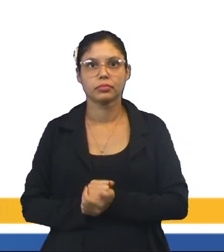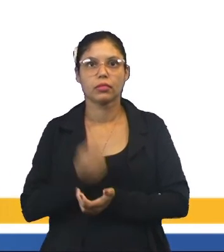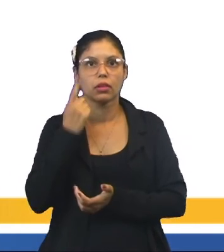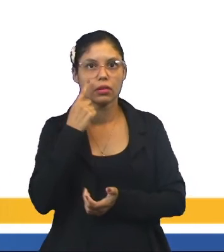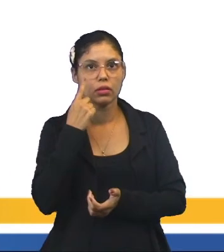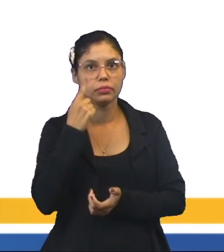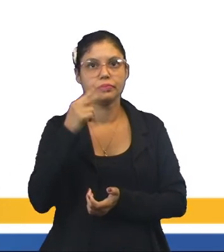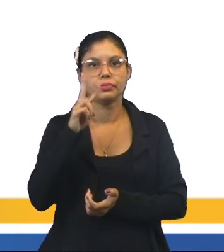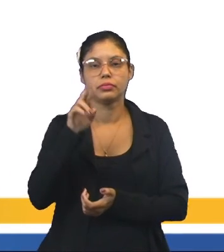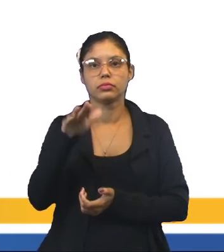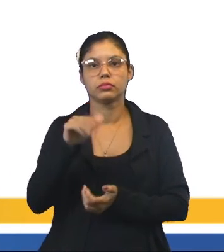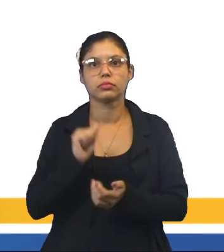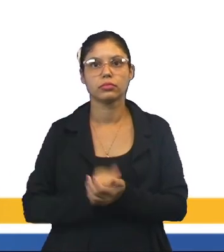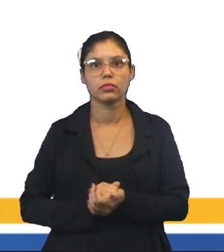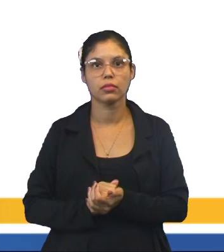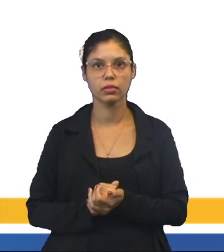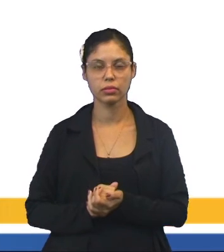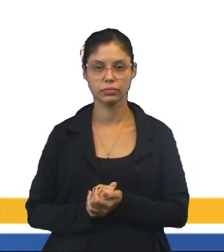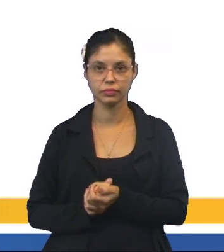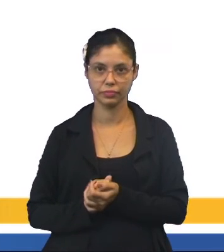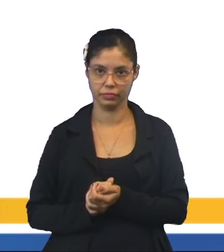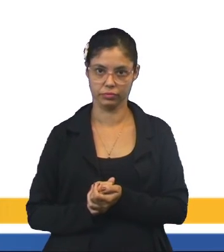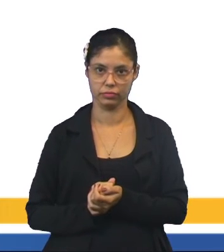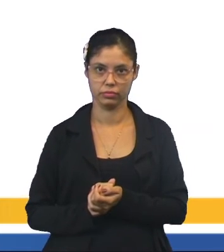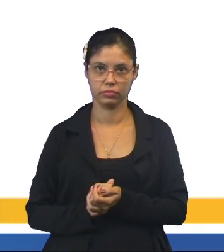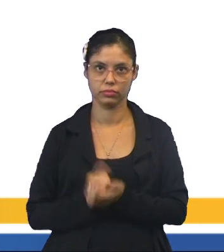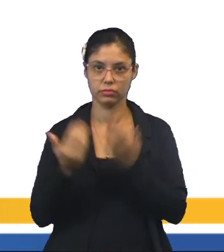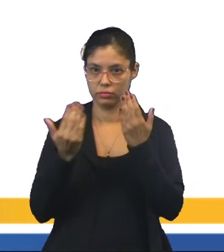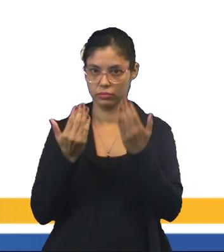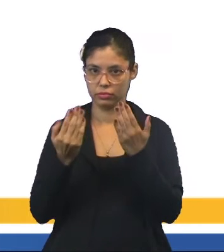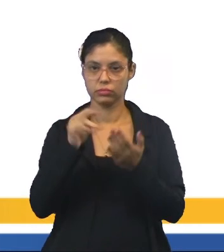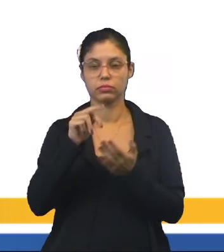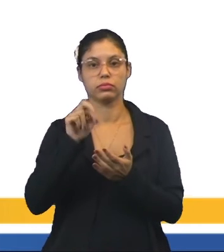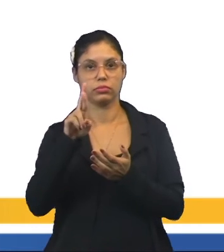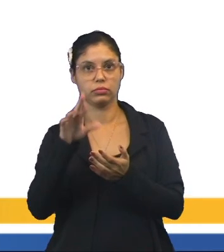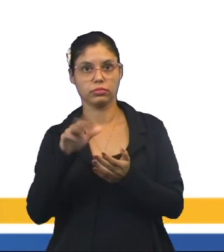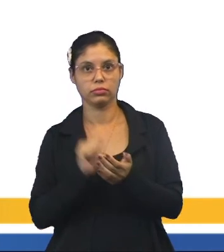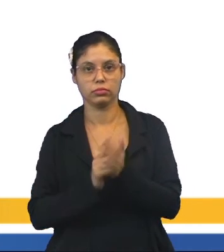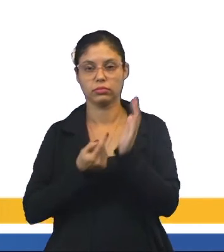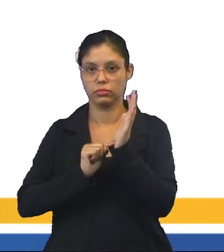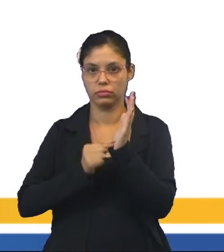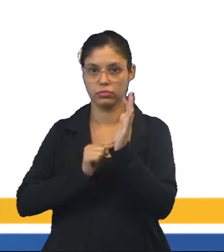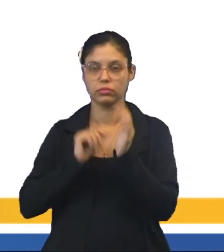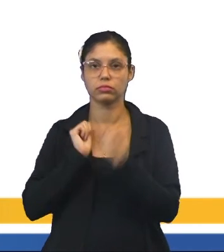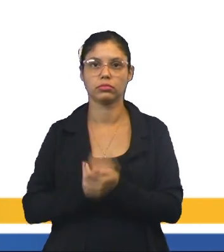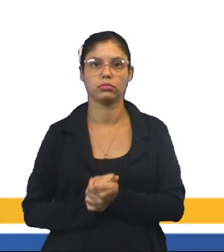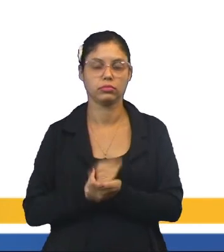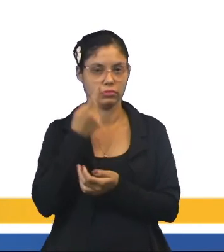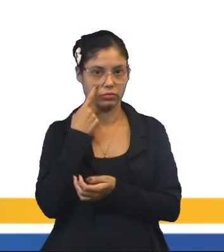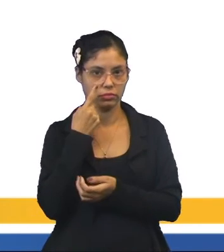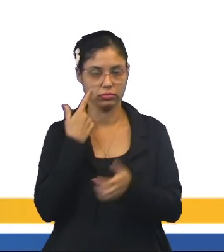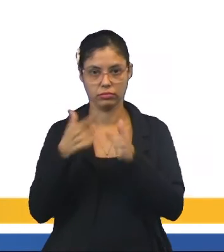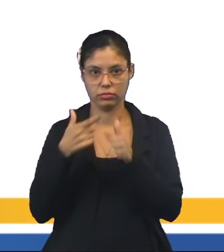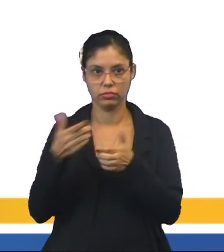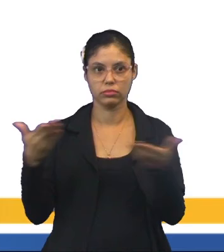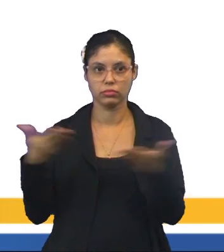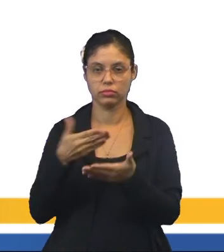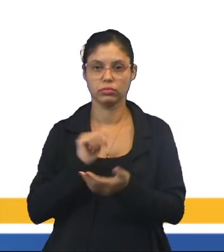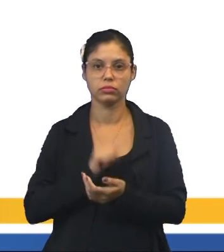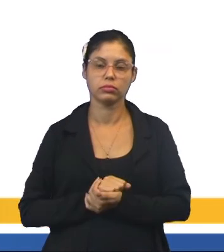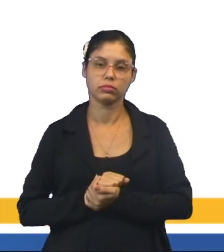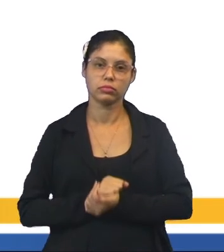parábola. E ela é paralela ao eixo, tá? Que é o que a gente está trabalhando,